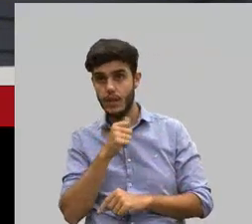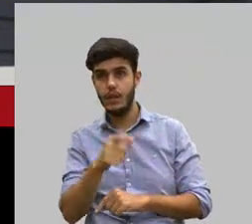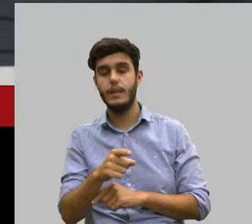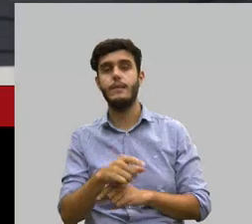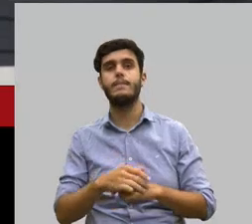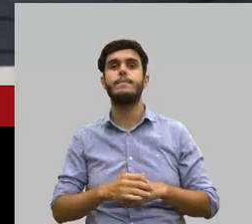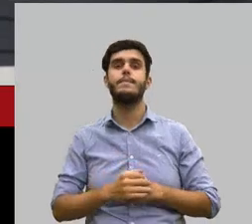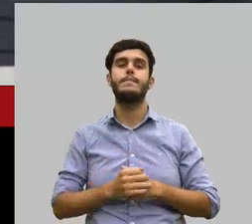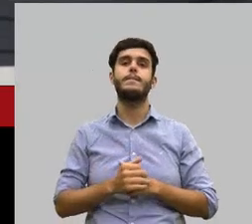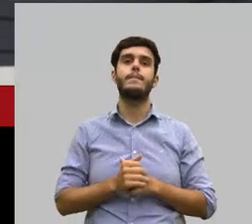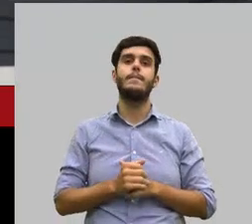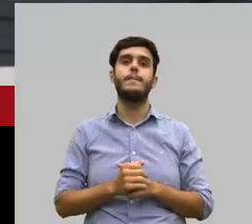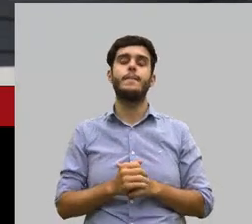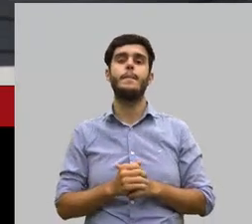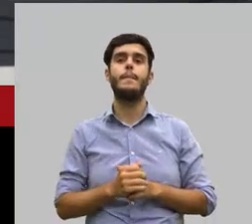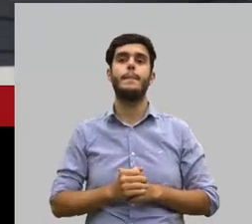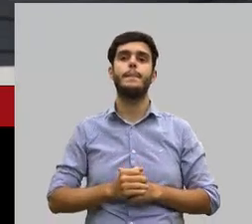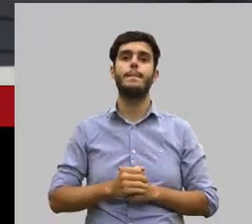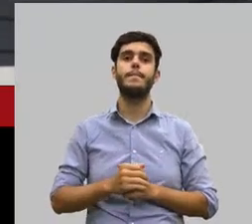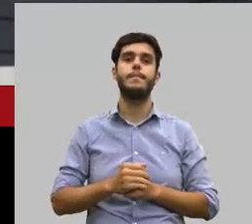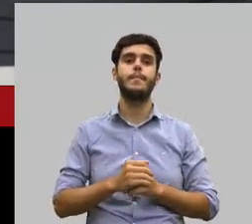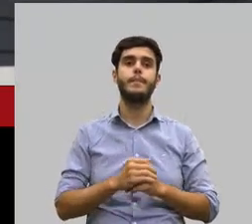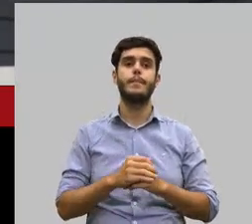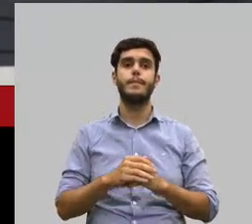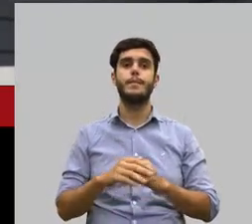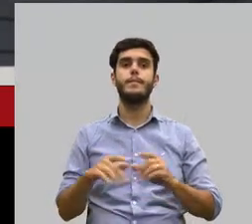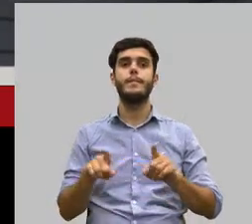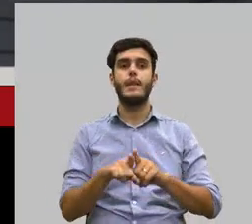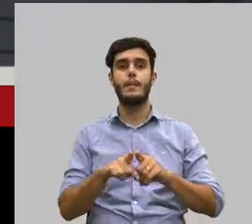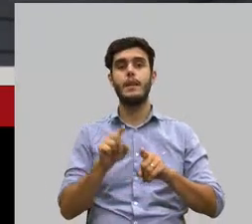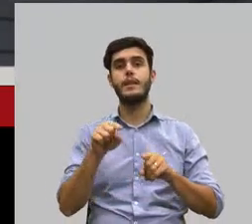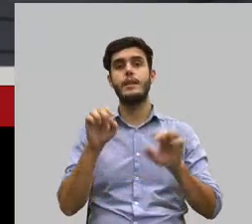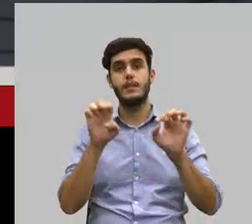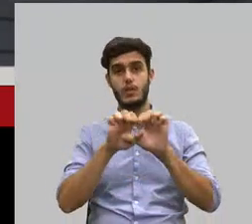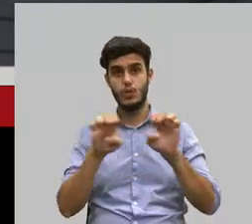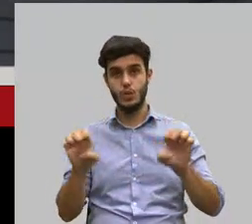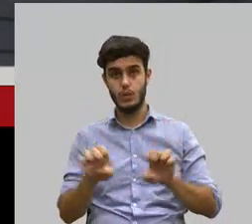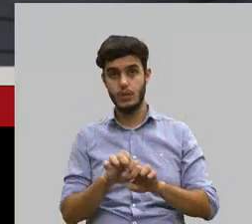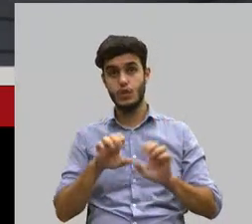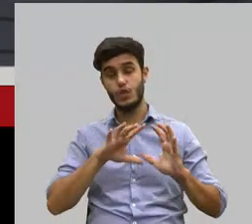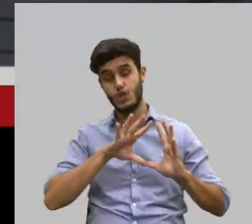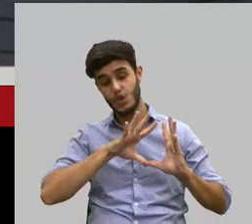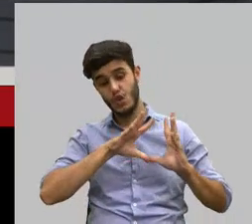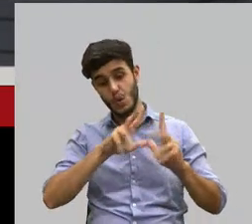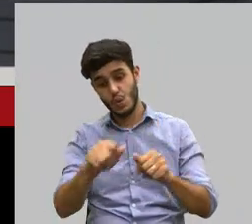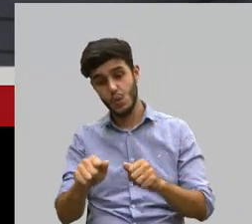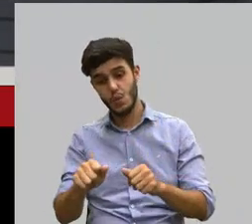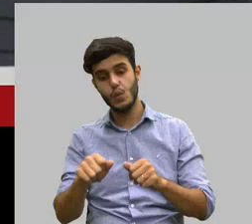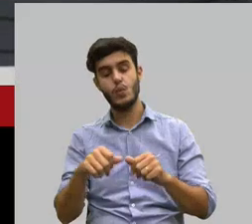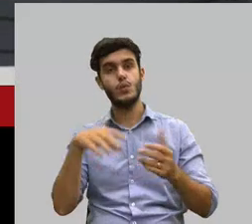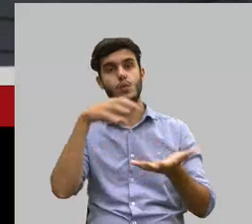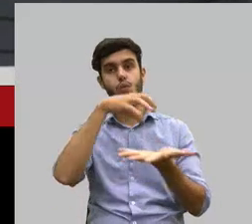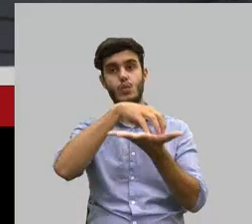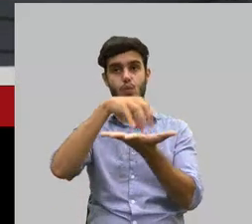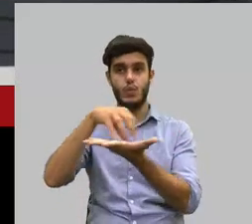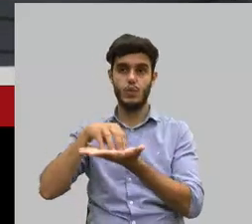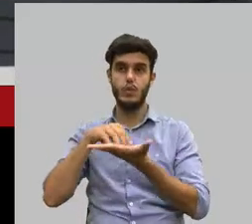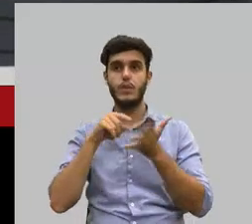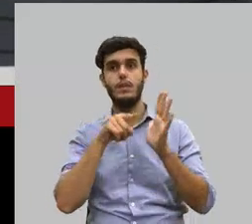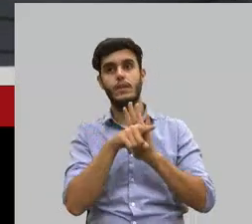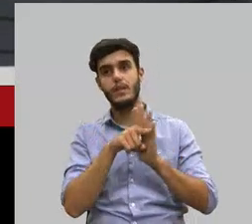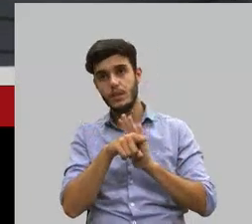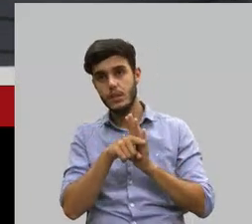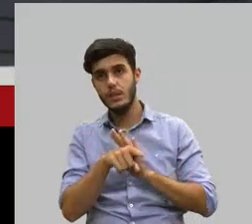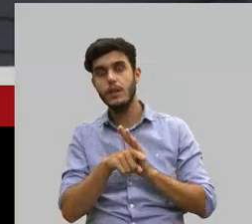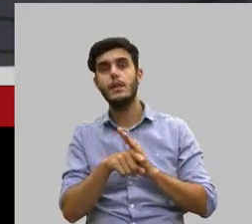eh No que diz respeito à melhor estruturação de todas as unidades né de investigação eh de